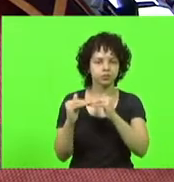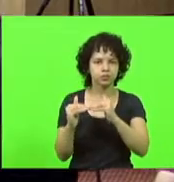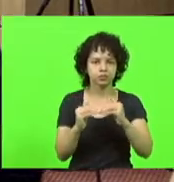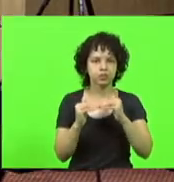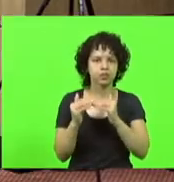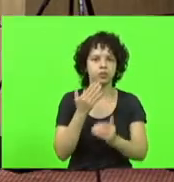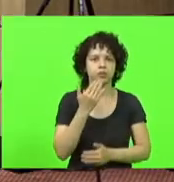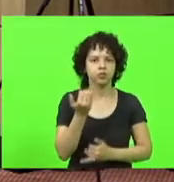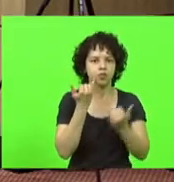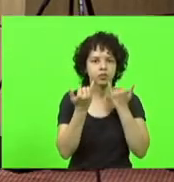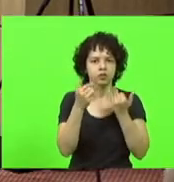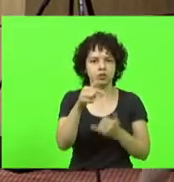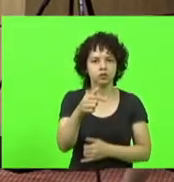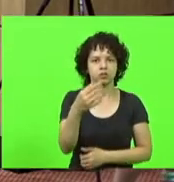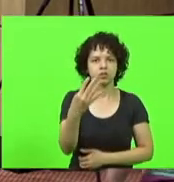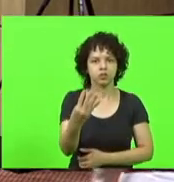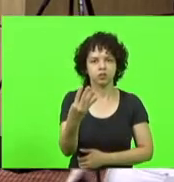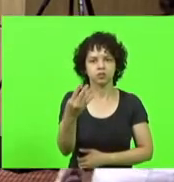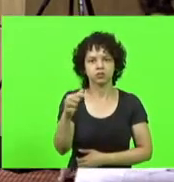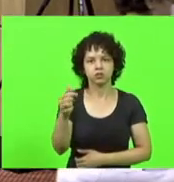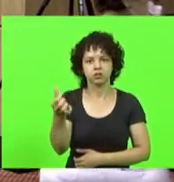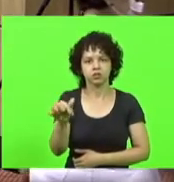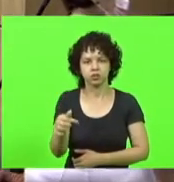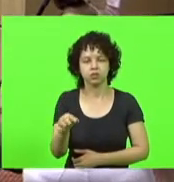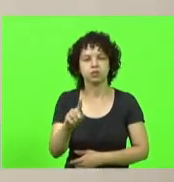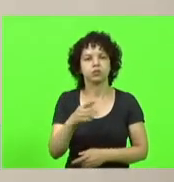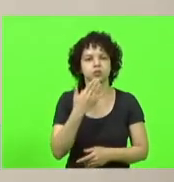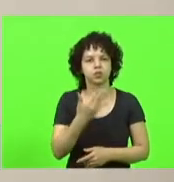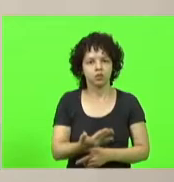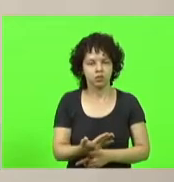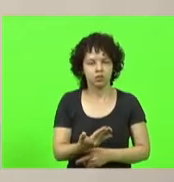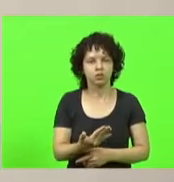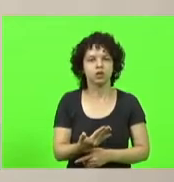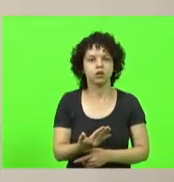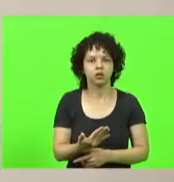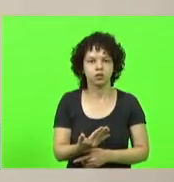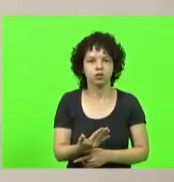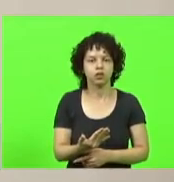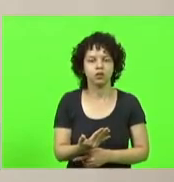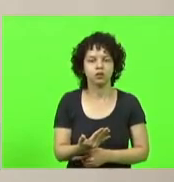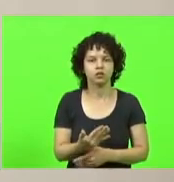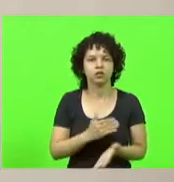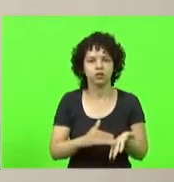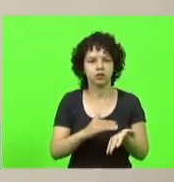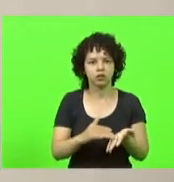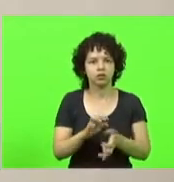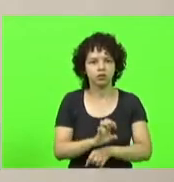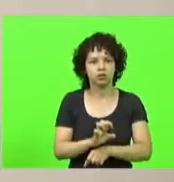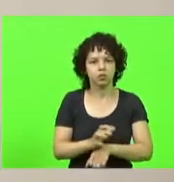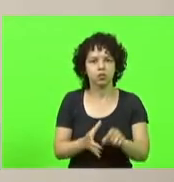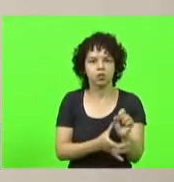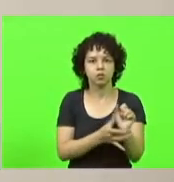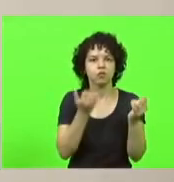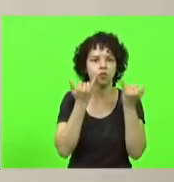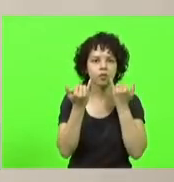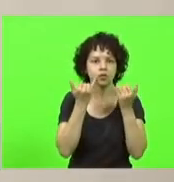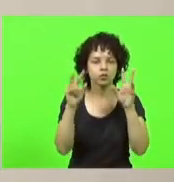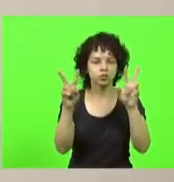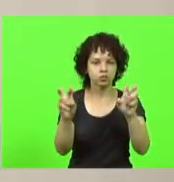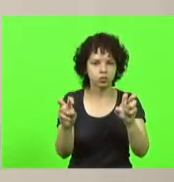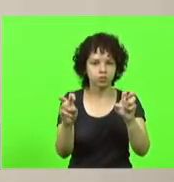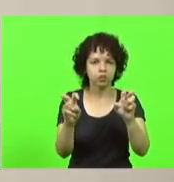Pedido de informação 746, autor deputado Jessé Lopes, solicitando ao secretário de Estado de Segurança Pública informações acerca dos processos